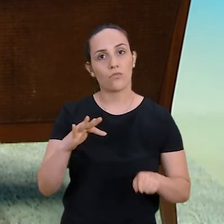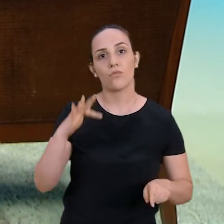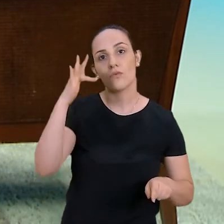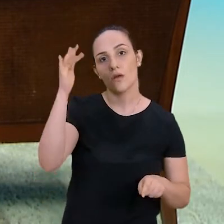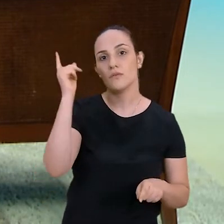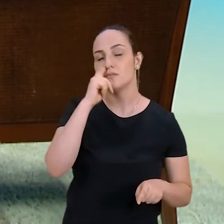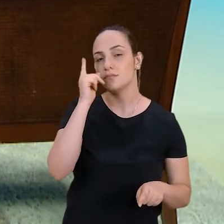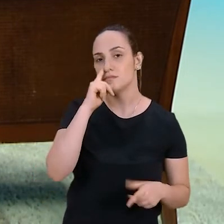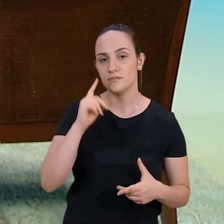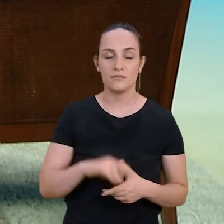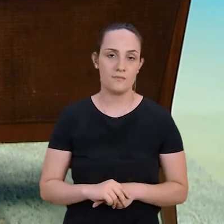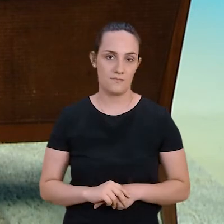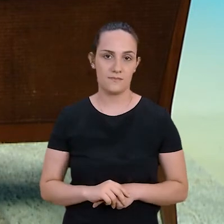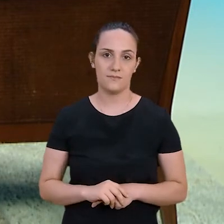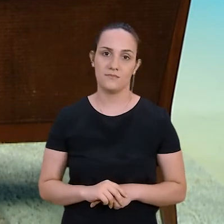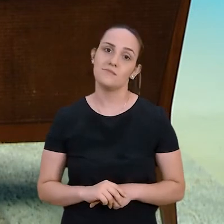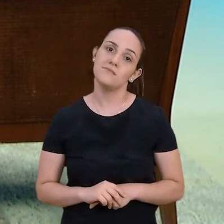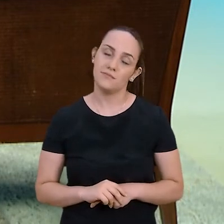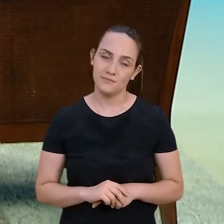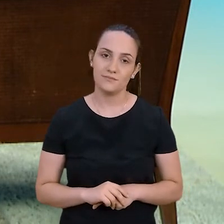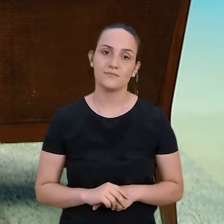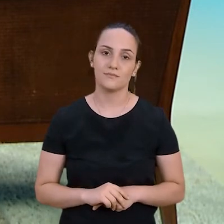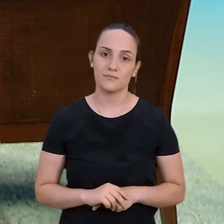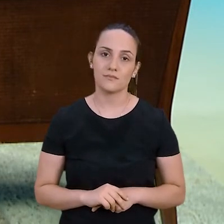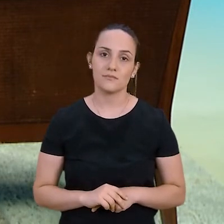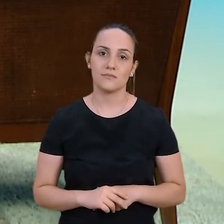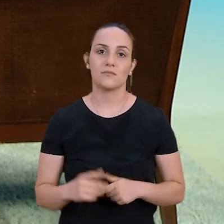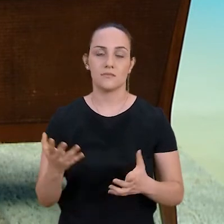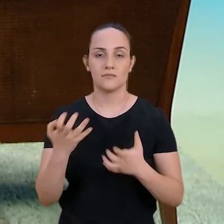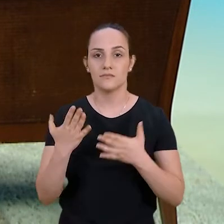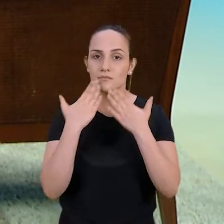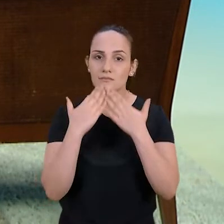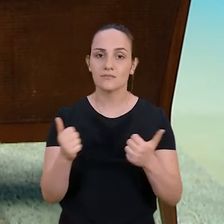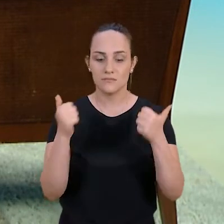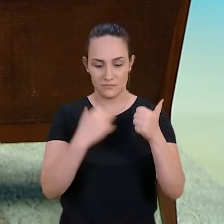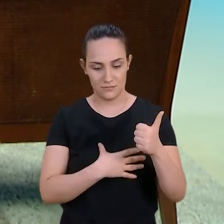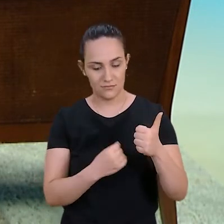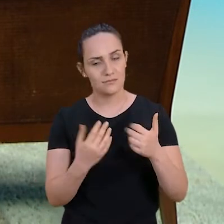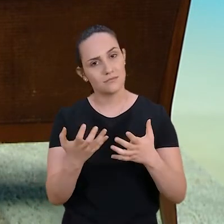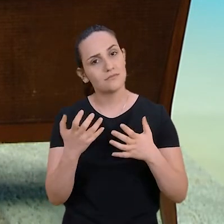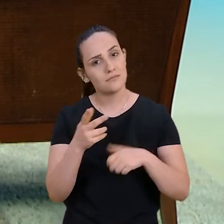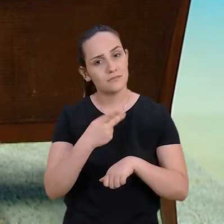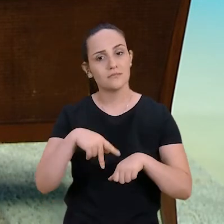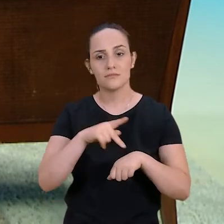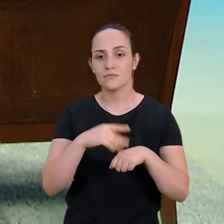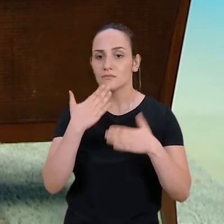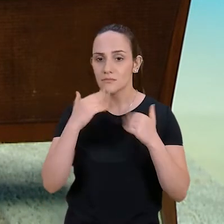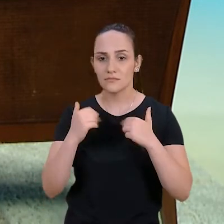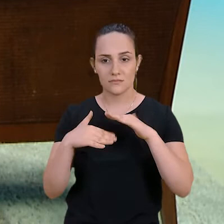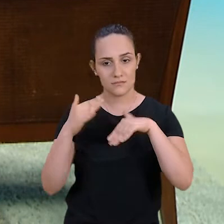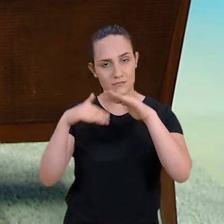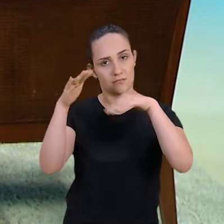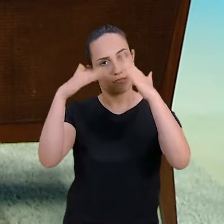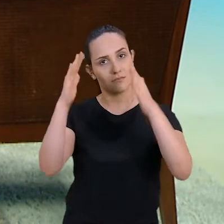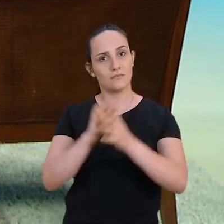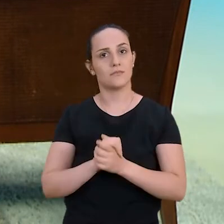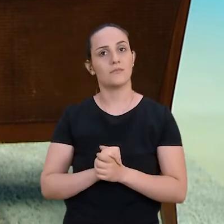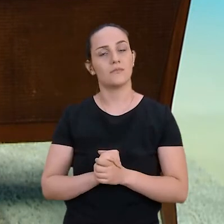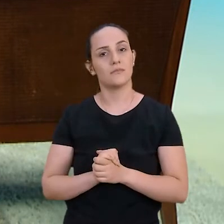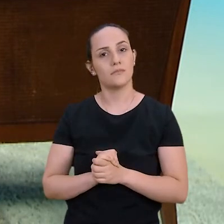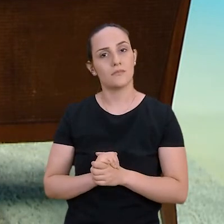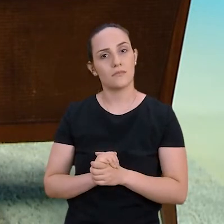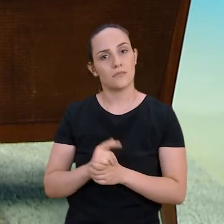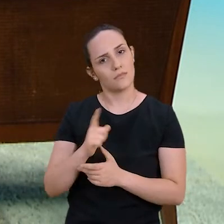futuras mães, porque realmente a gente quer sempre o melhor e quer sempre ver o nosso país evoluindo e com os